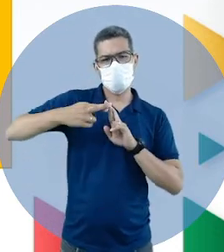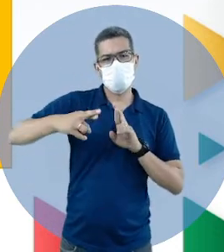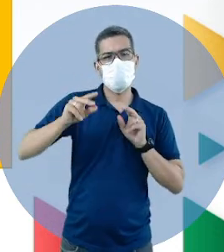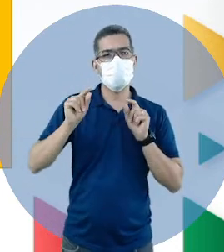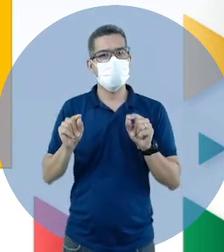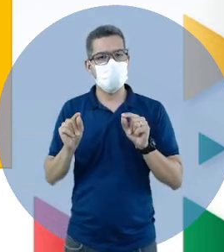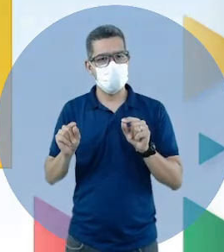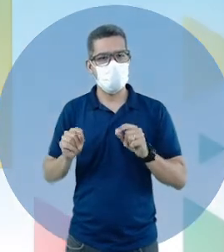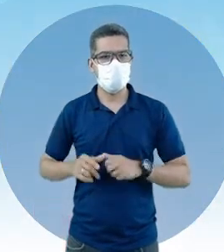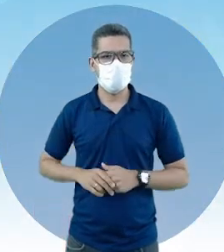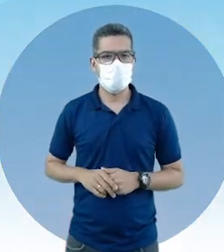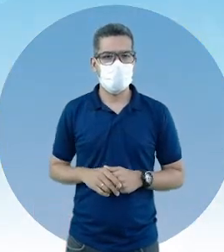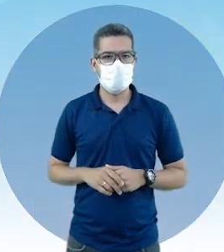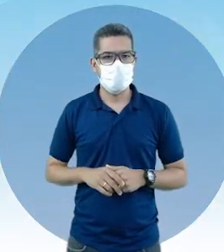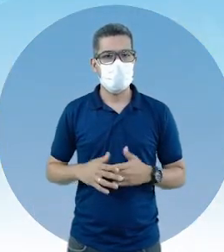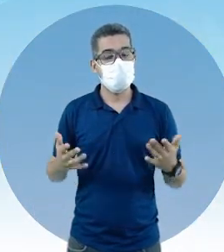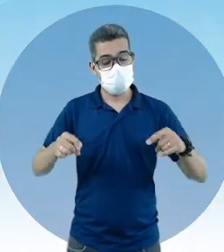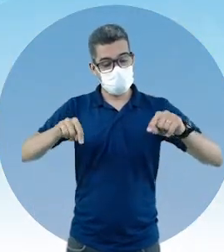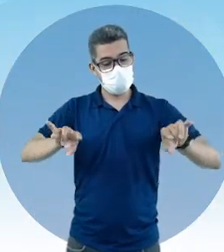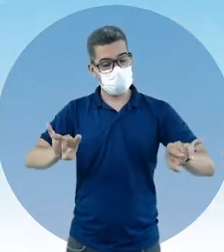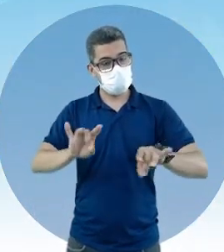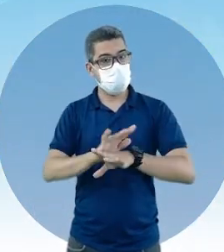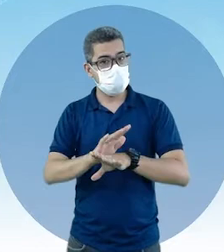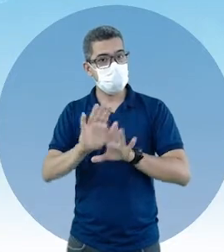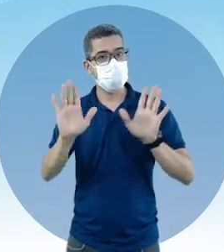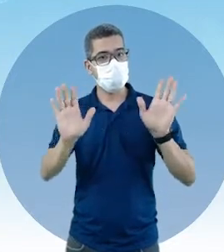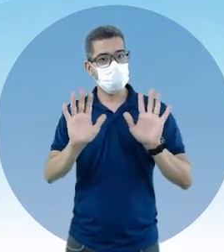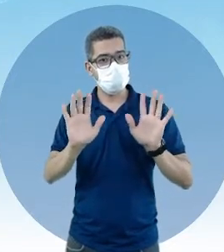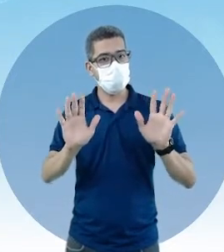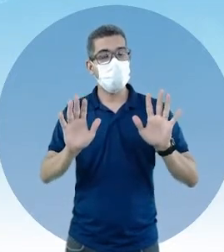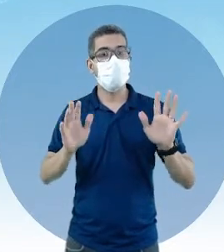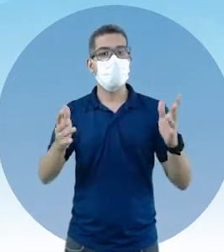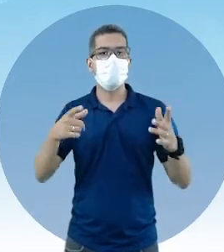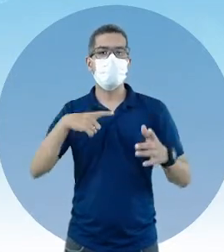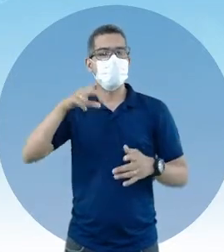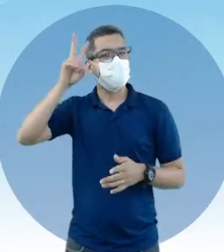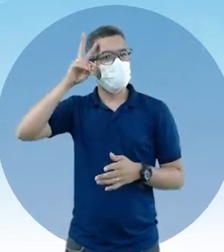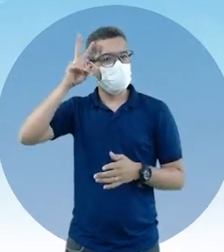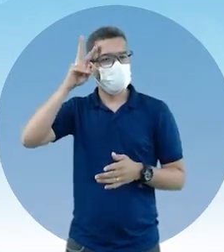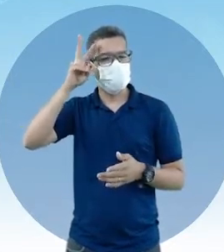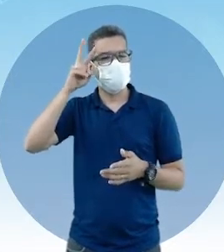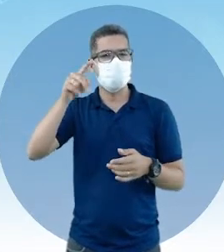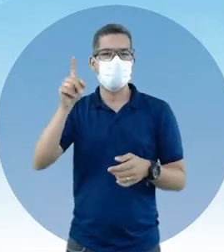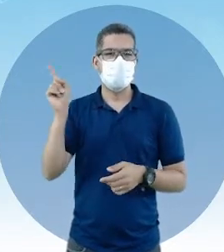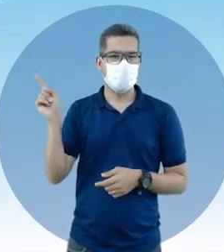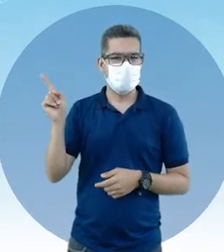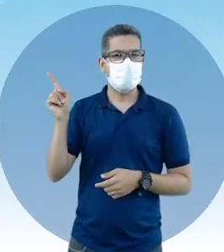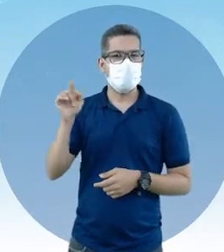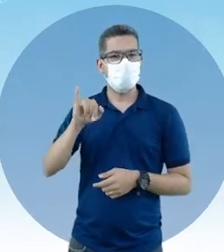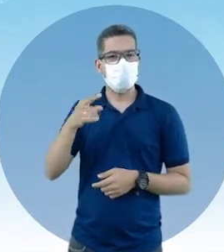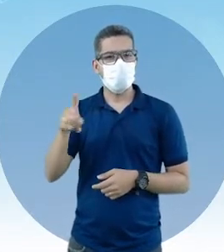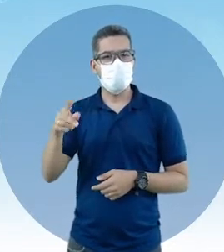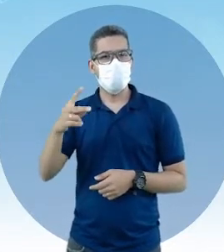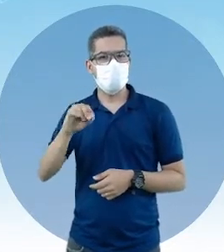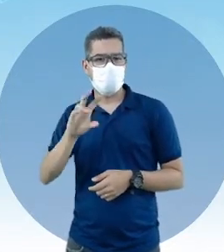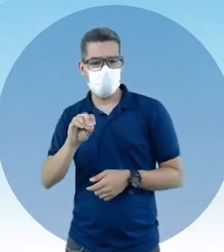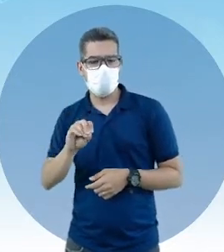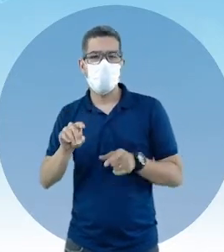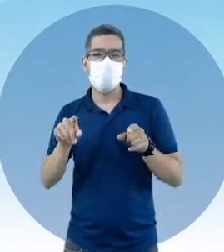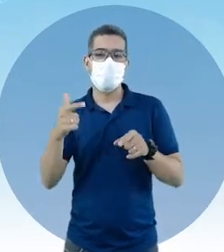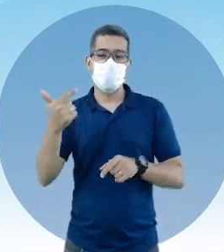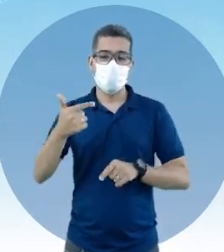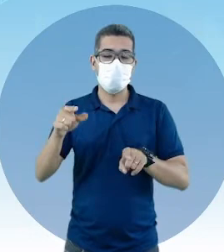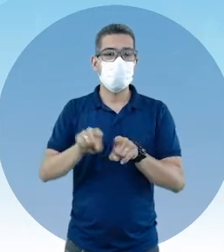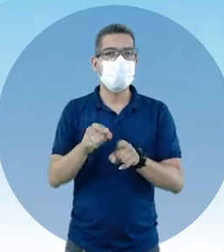por aqui, nós nos despedimos, lembrando sempre dessa figura e das figuras que por aqui passaram. O diálogo,